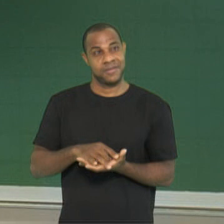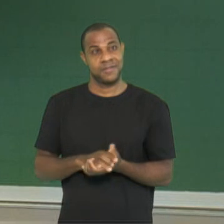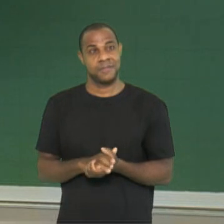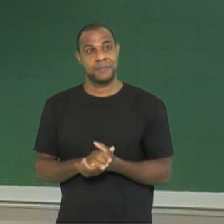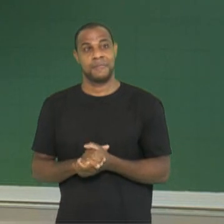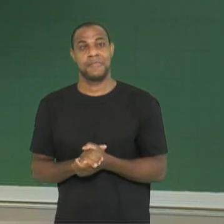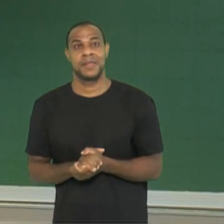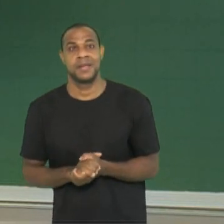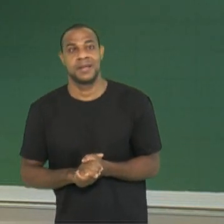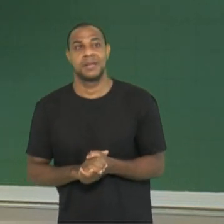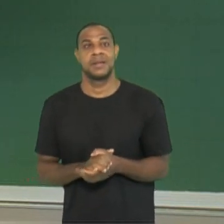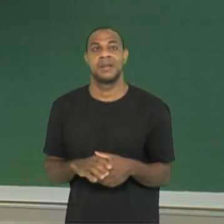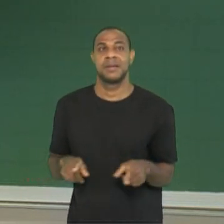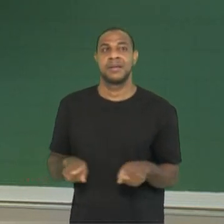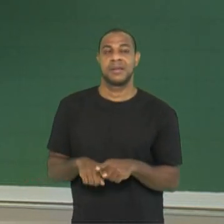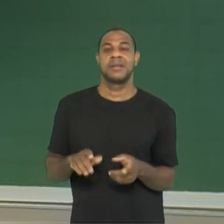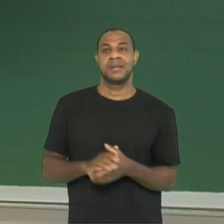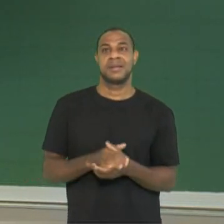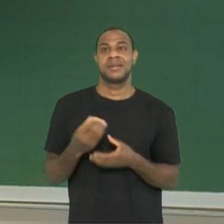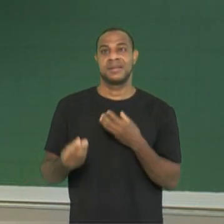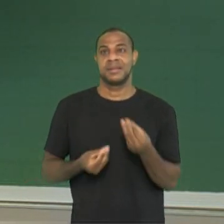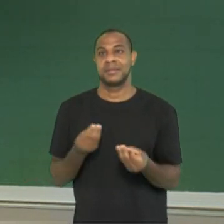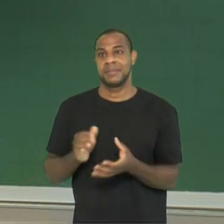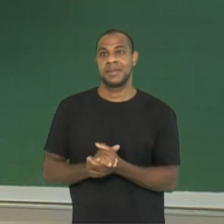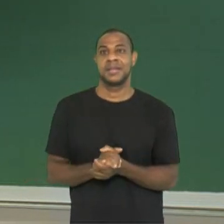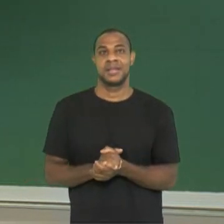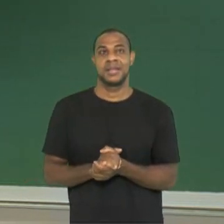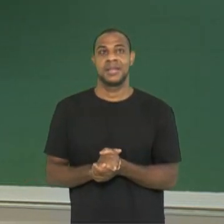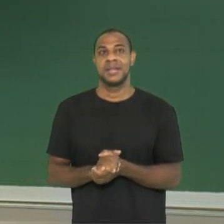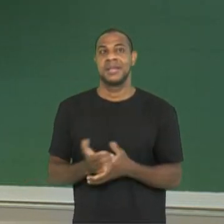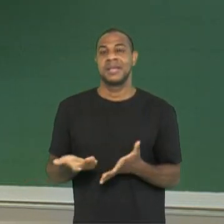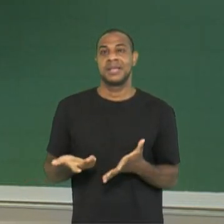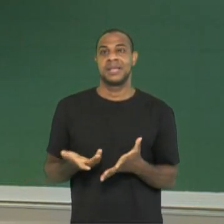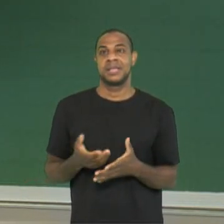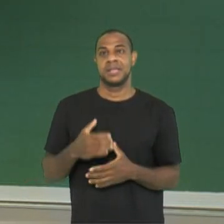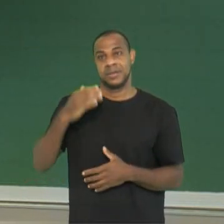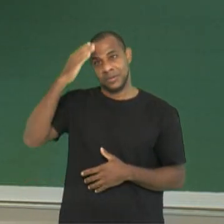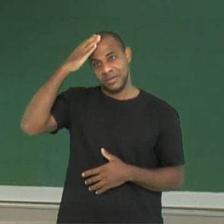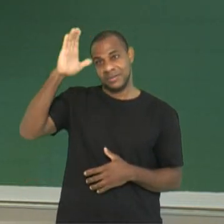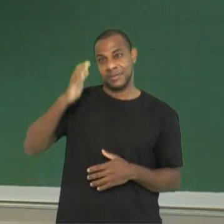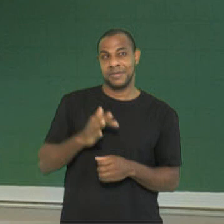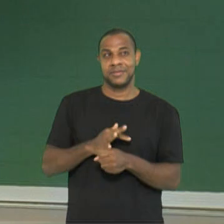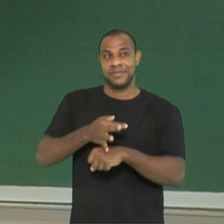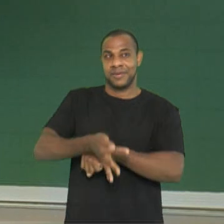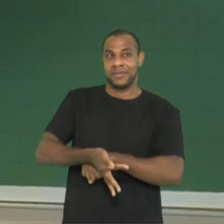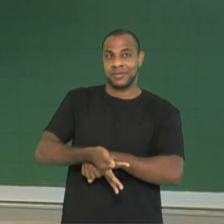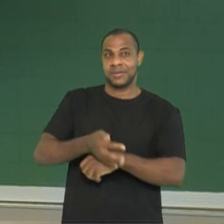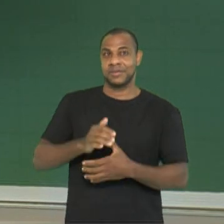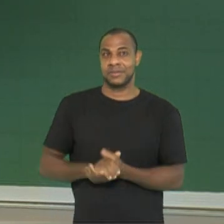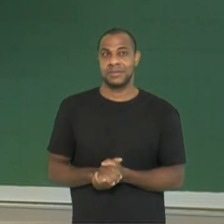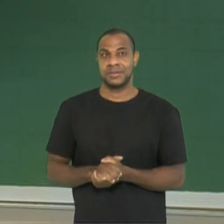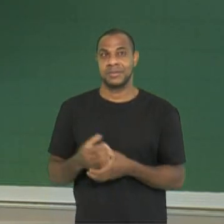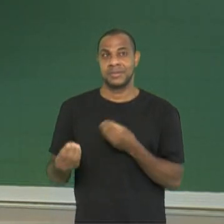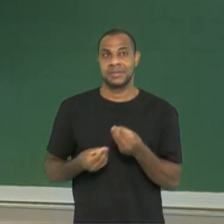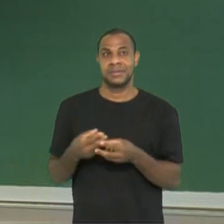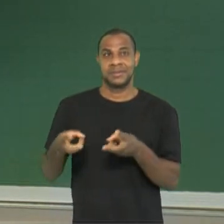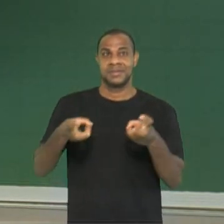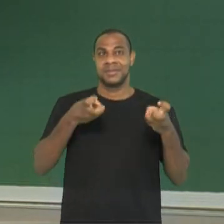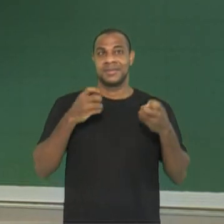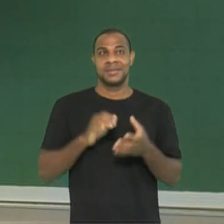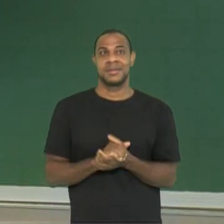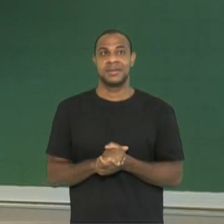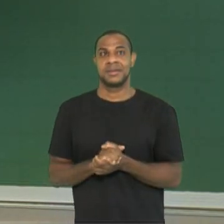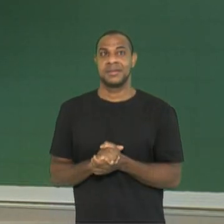Curitiba e Foz do Iguaçu. Então é importante a gente ter esse conhecimento. E perceba que o que eu fiz aqui, ó?